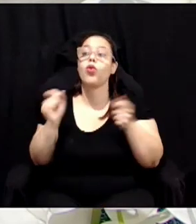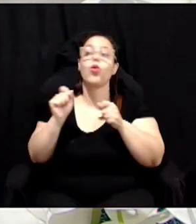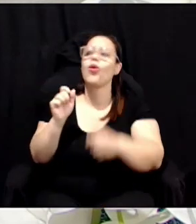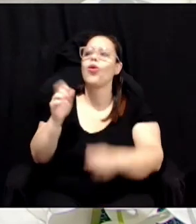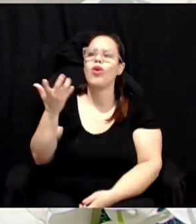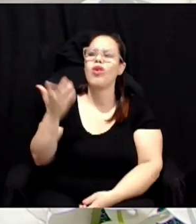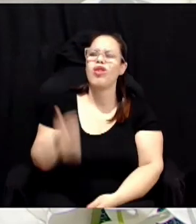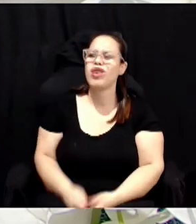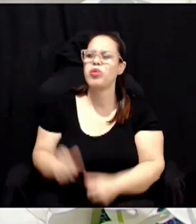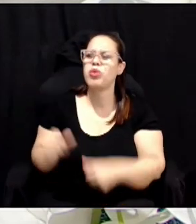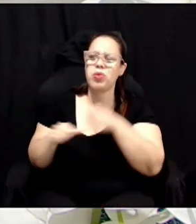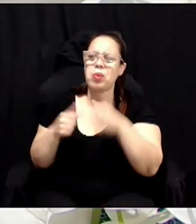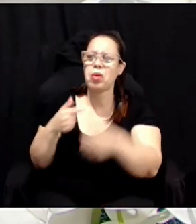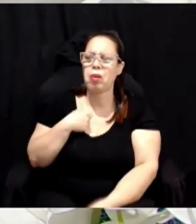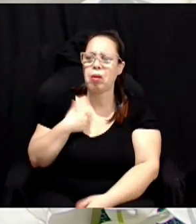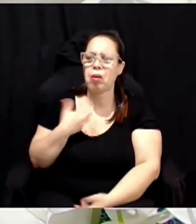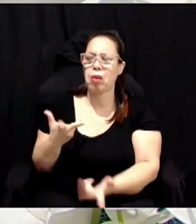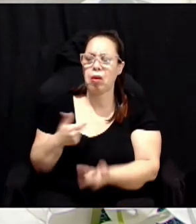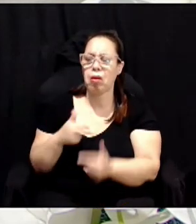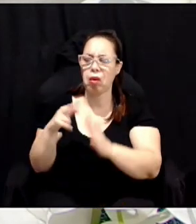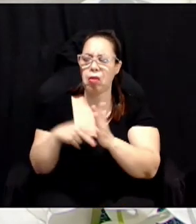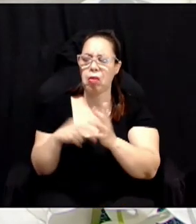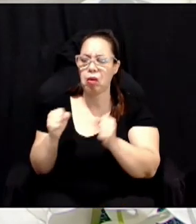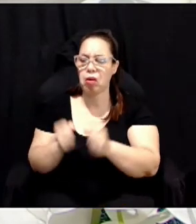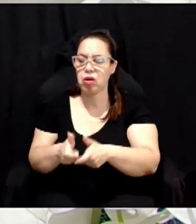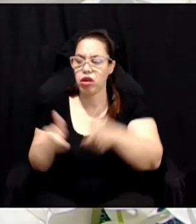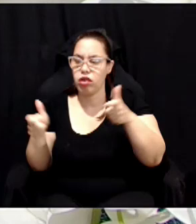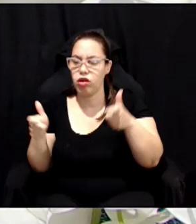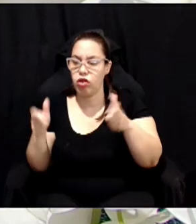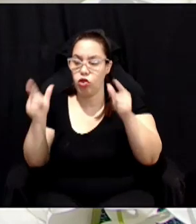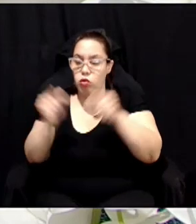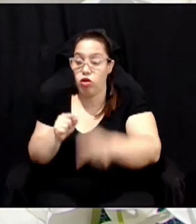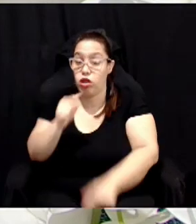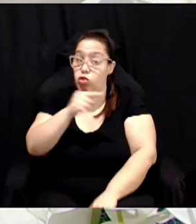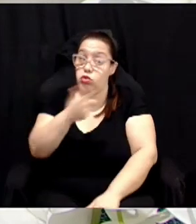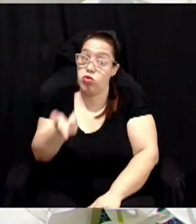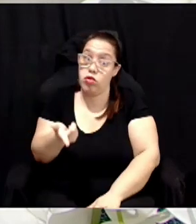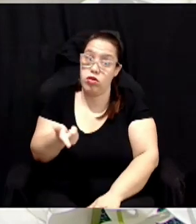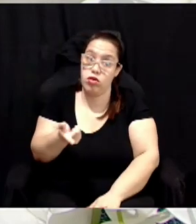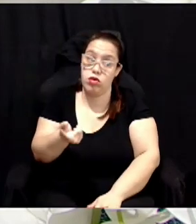que a minha qualidade de leitura pode ser maior ou menor que a sua? Vai ser o repertório que eu vou